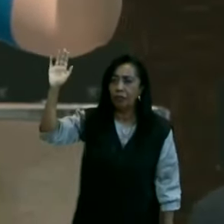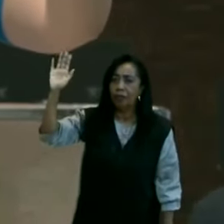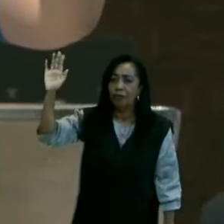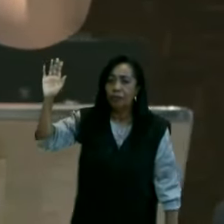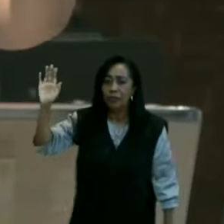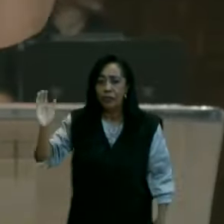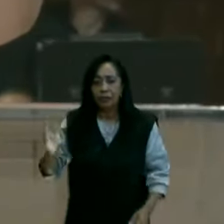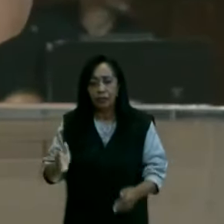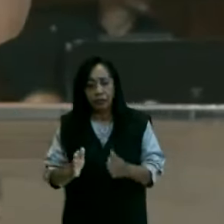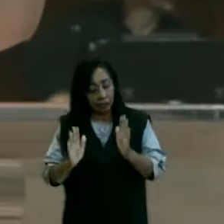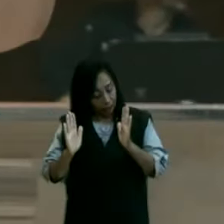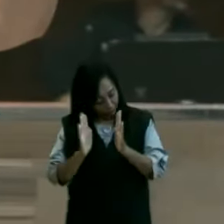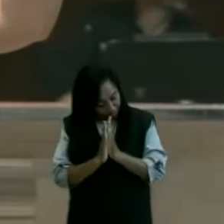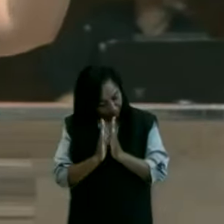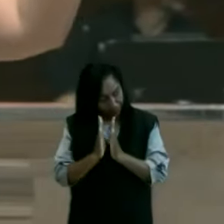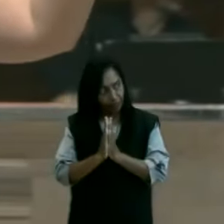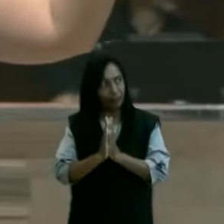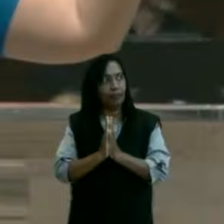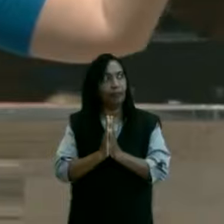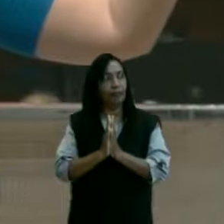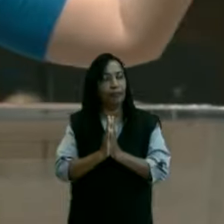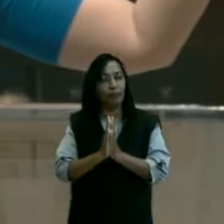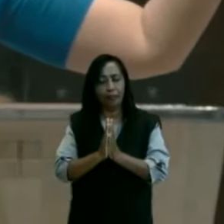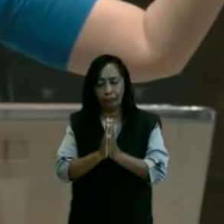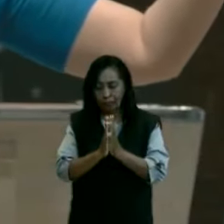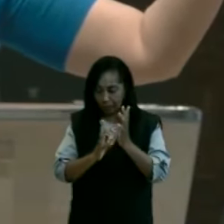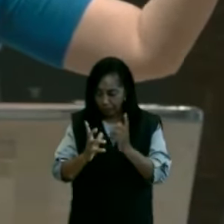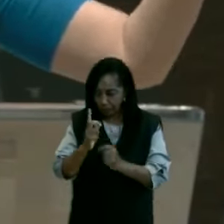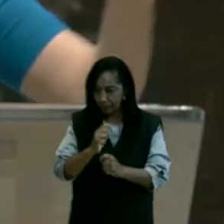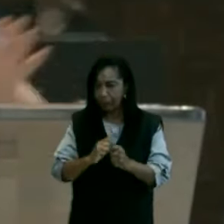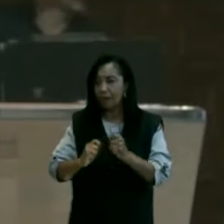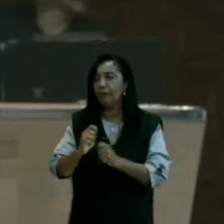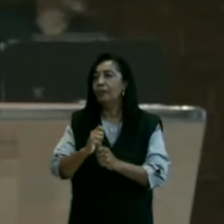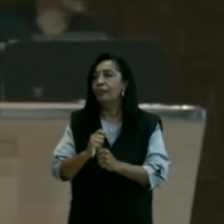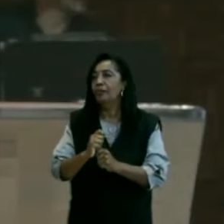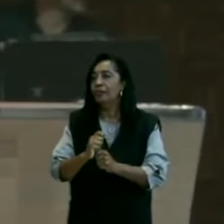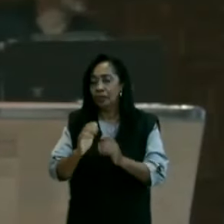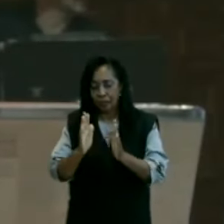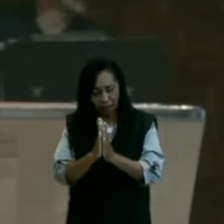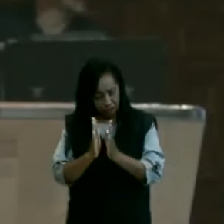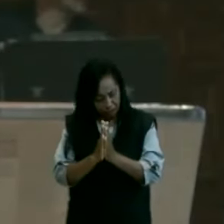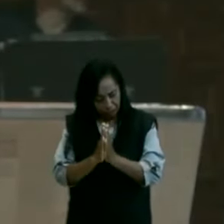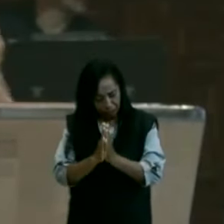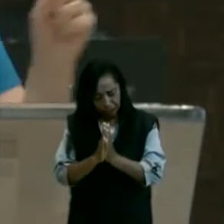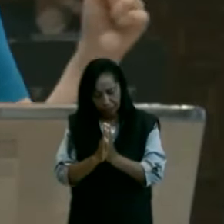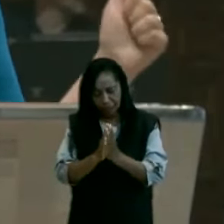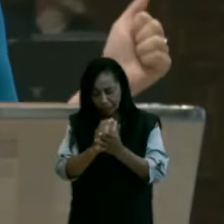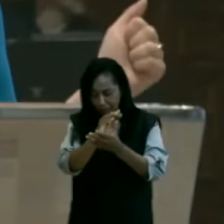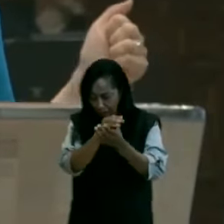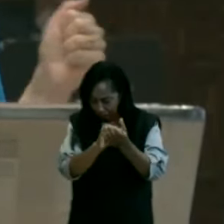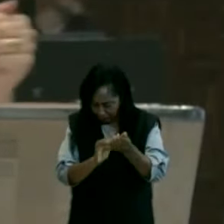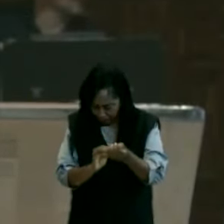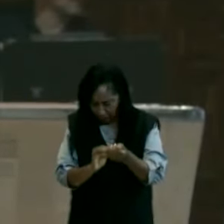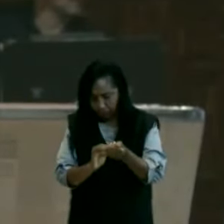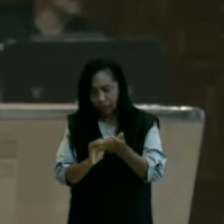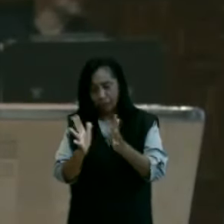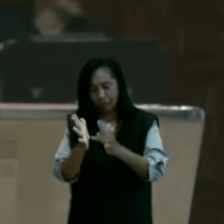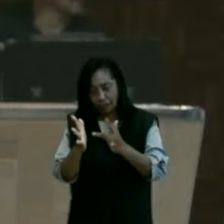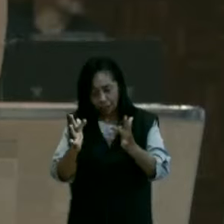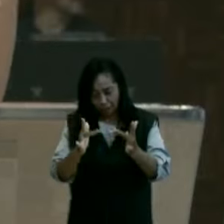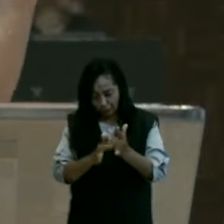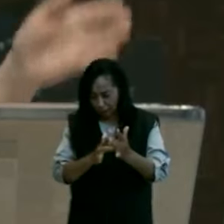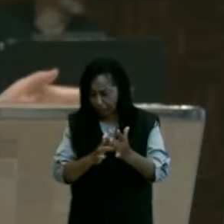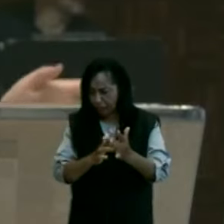pudéssemos orar. Aleluia. Aleluia. Ore comigo nessa manhã. Jesus,